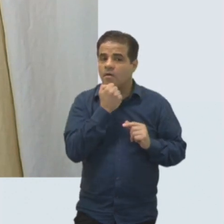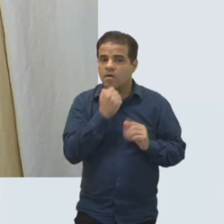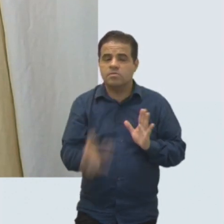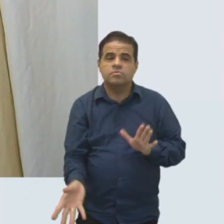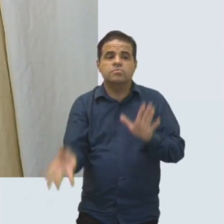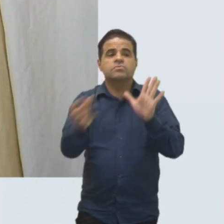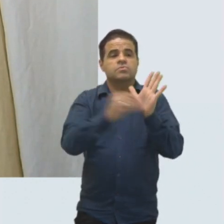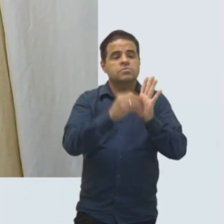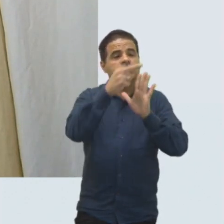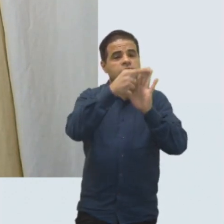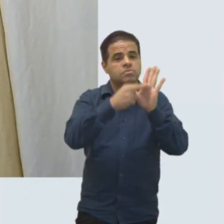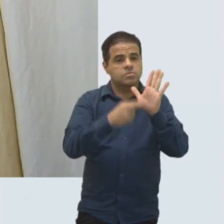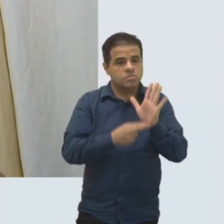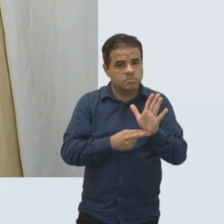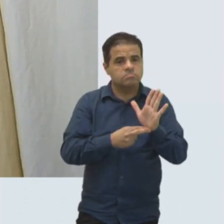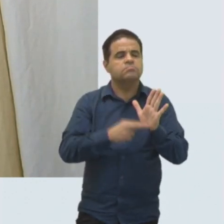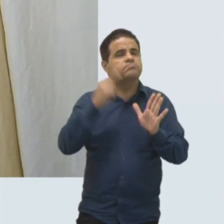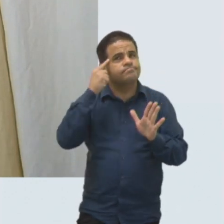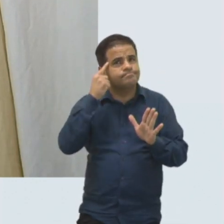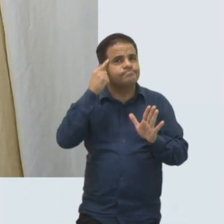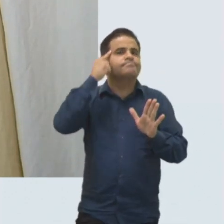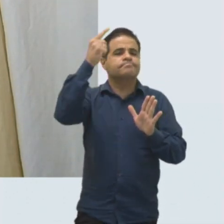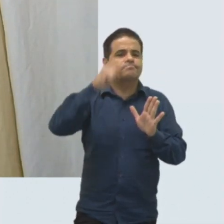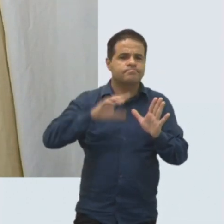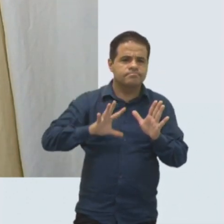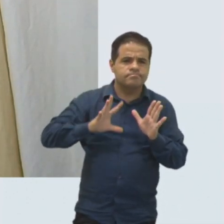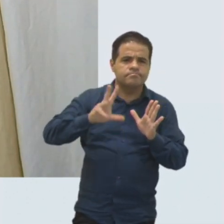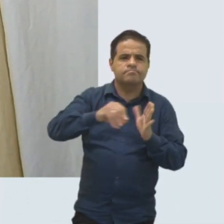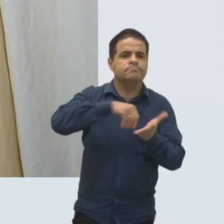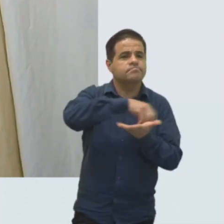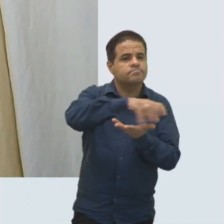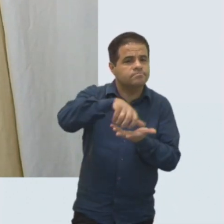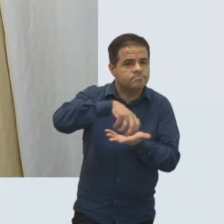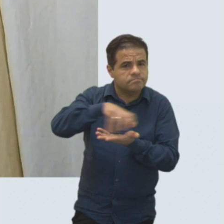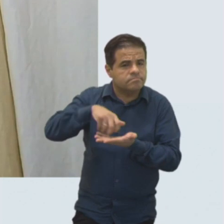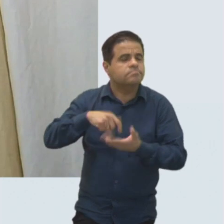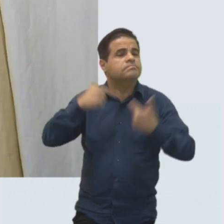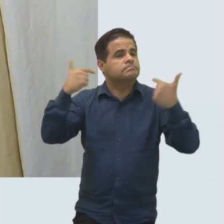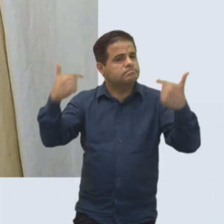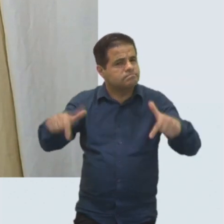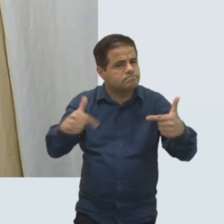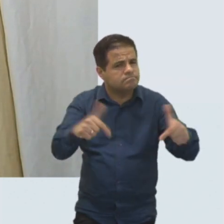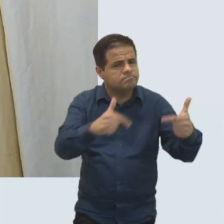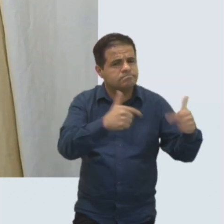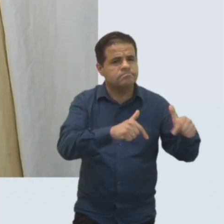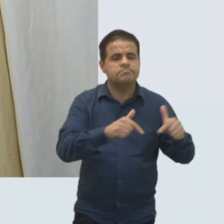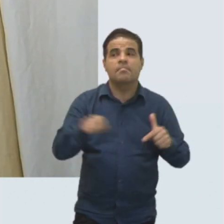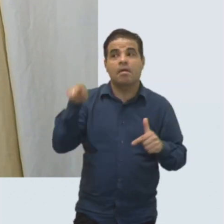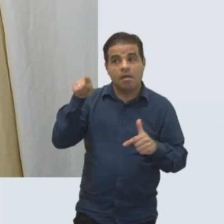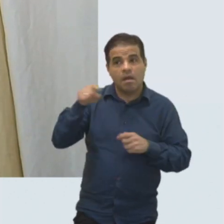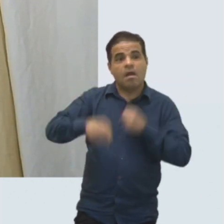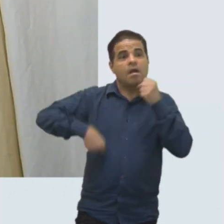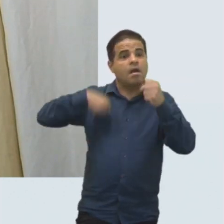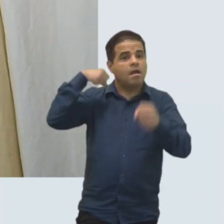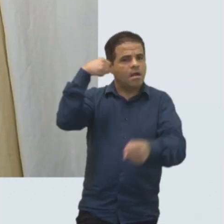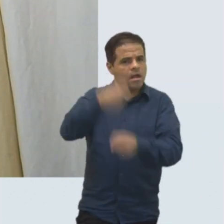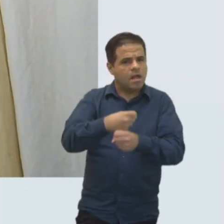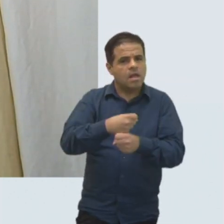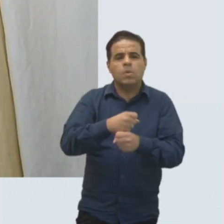seguinte regra, né? Havia um tema comum para todas as áreas e todas as áreas tinham que trabalhar esse tema comum. E naquele ano o tema comum